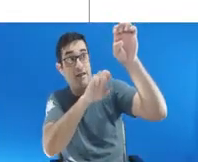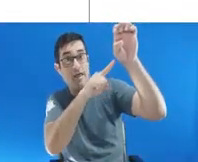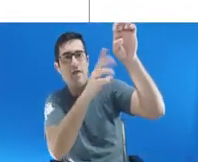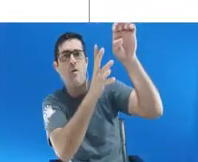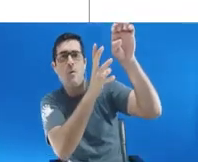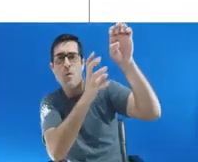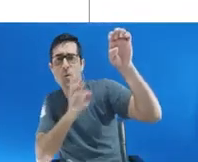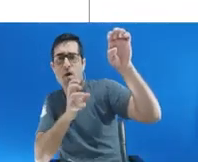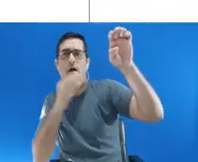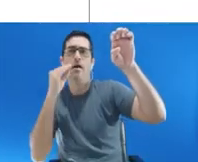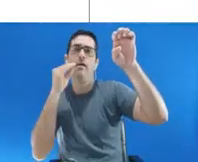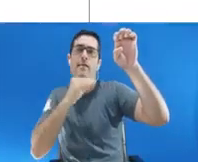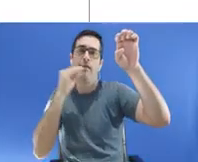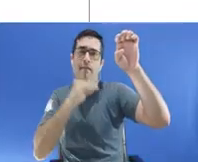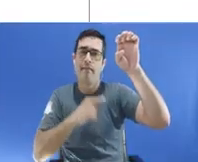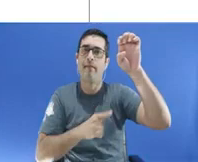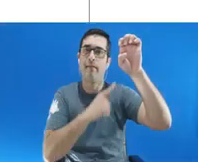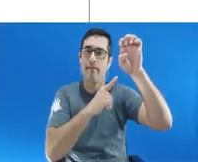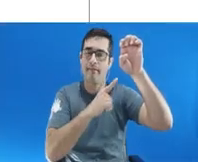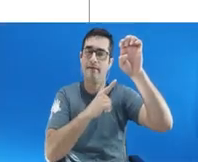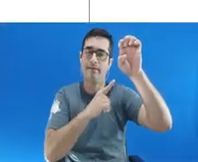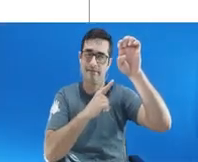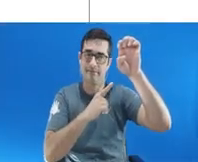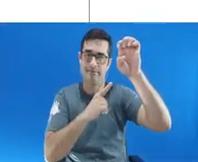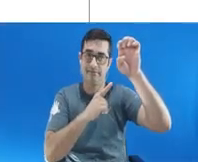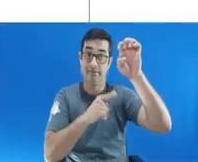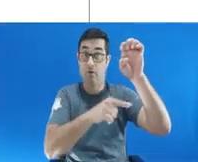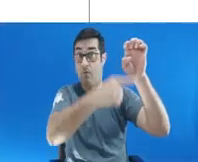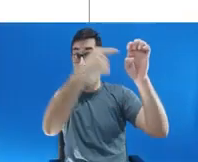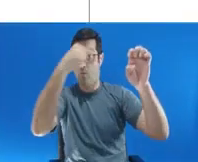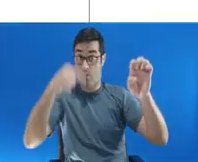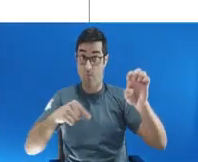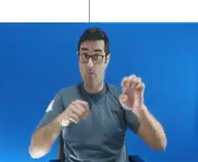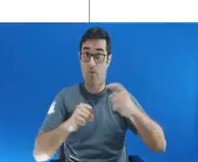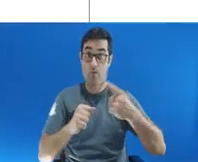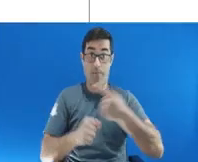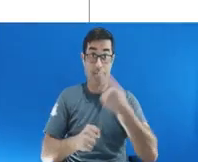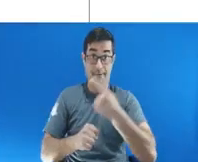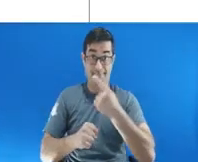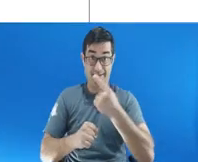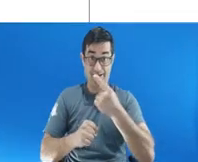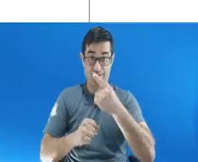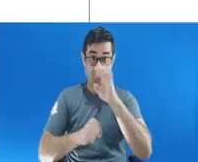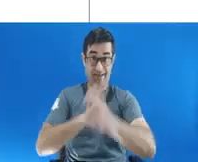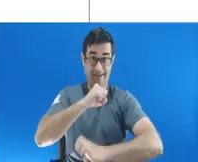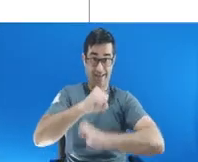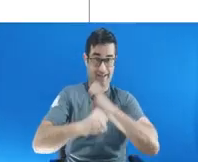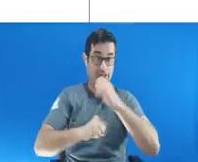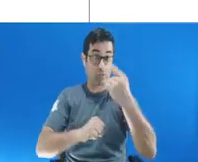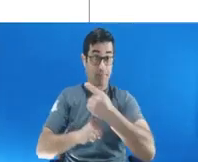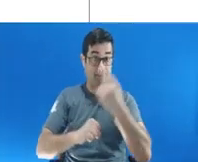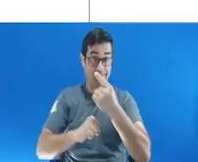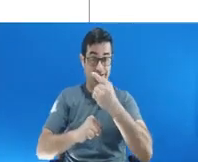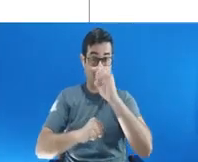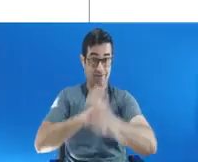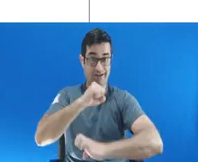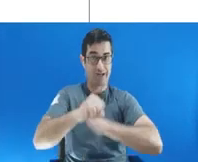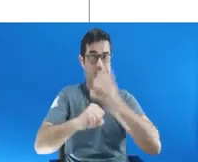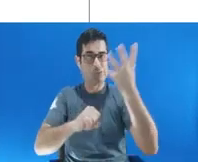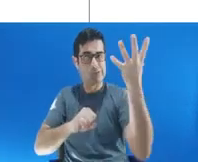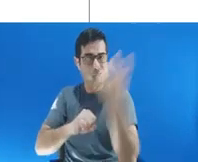aqui. Que esse aqui, o primeiro elétron do primeiro nível, sente os